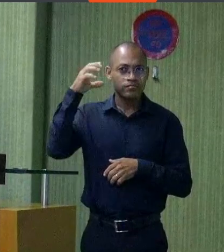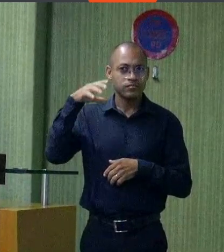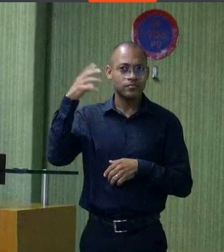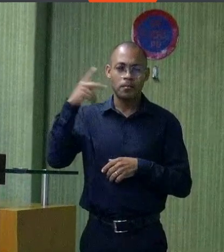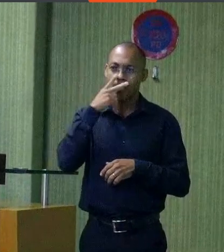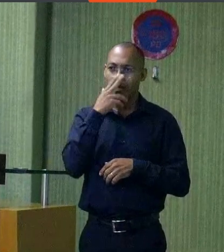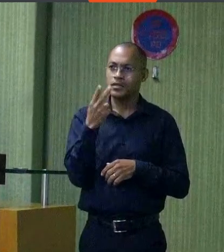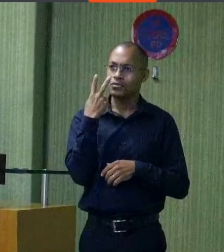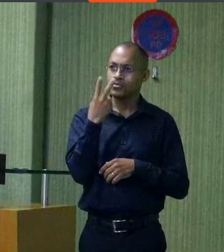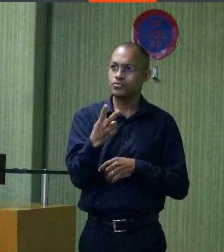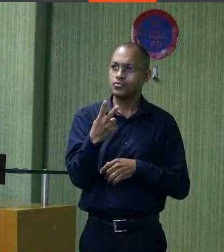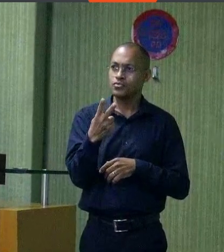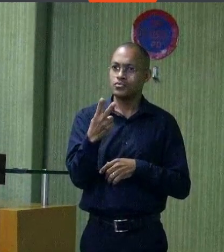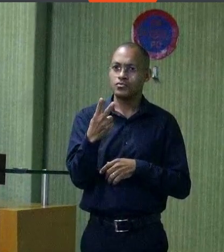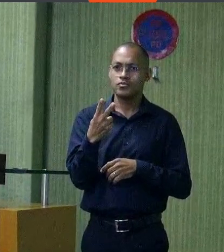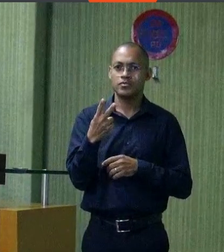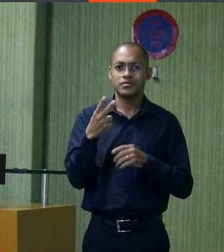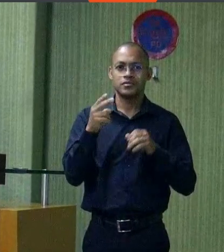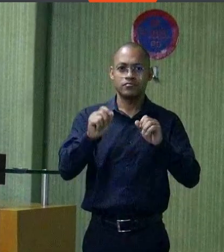aí abertas